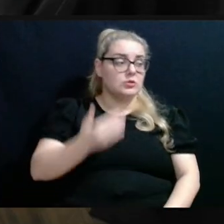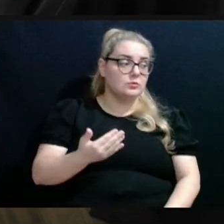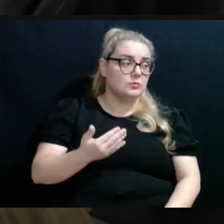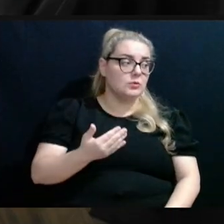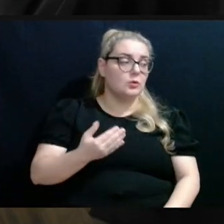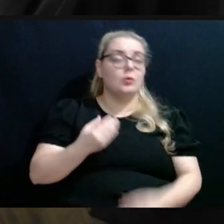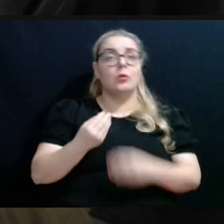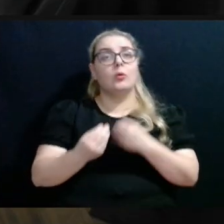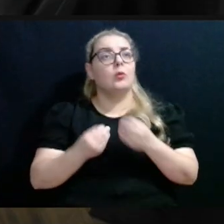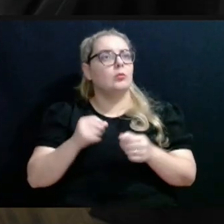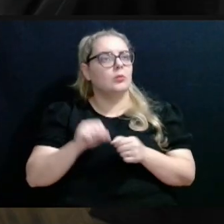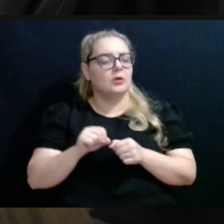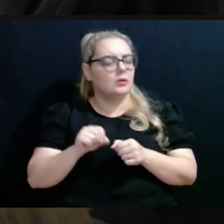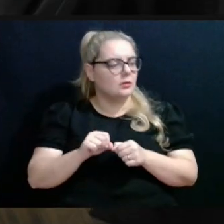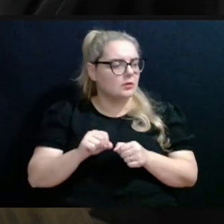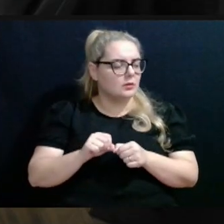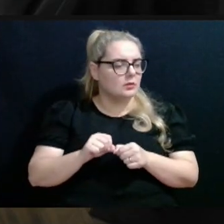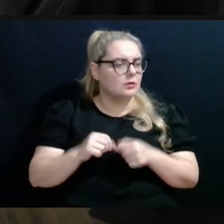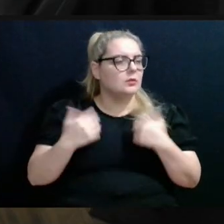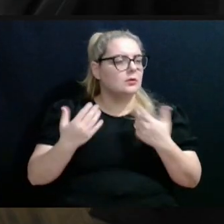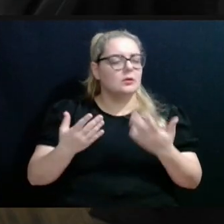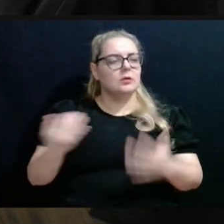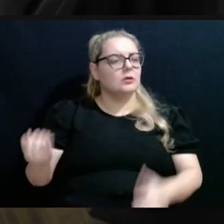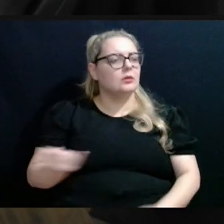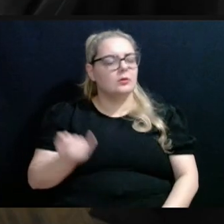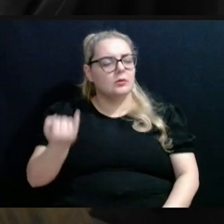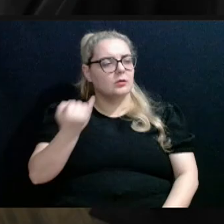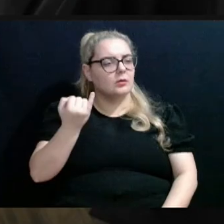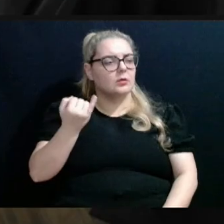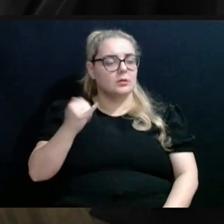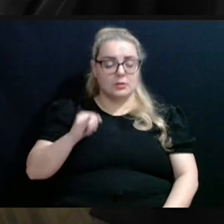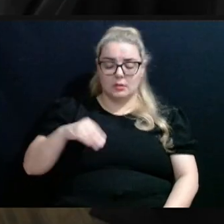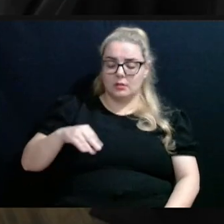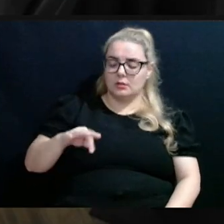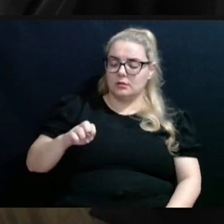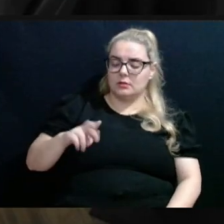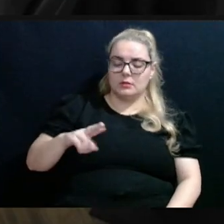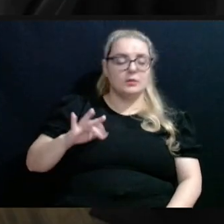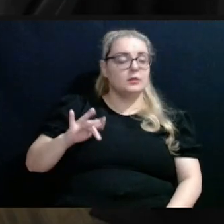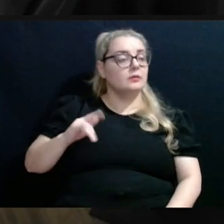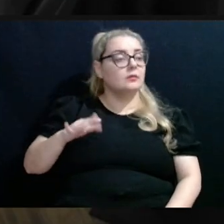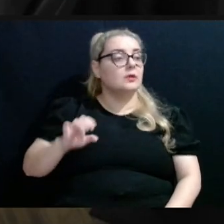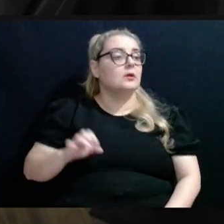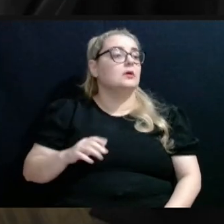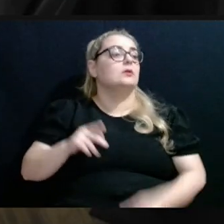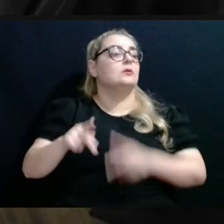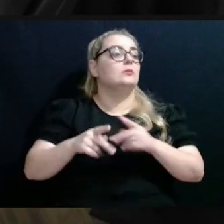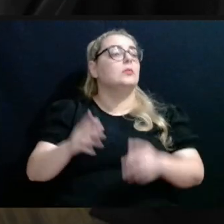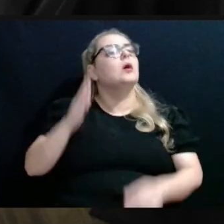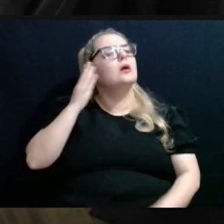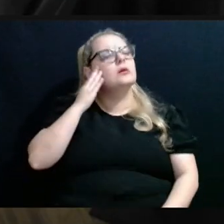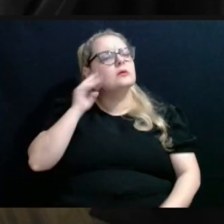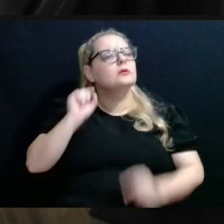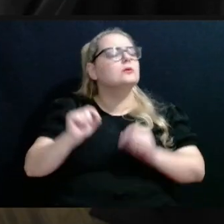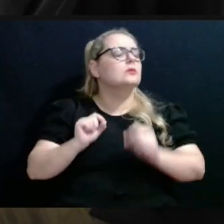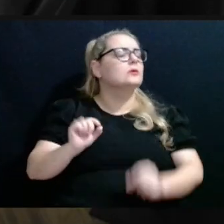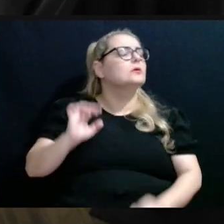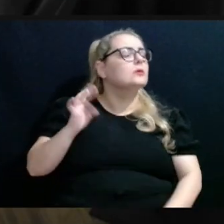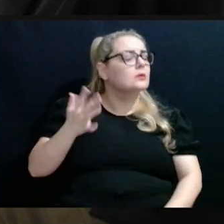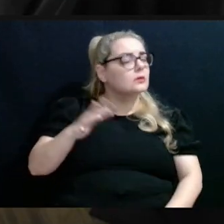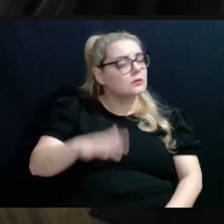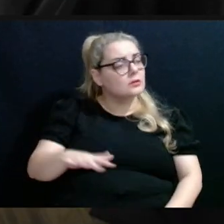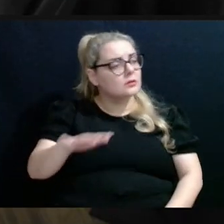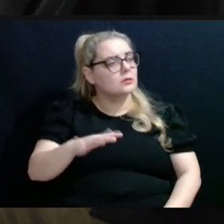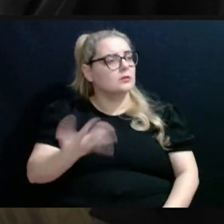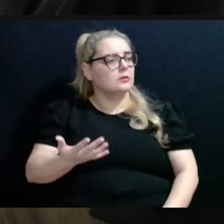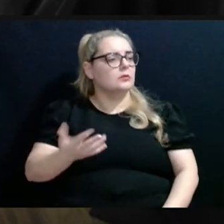feito isso e qual que é a importância dessa interface com a população para entender o que está acontecendo num segmento, numa região da